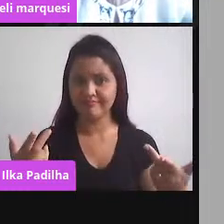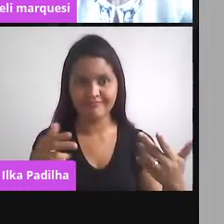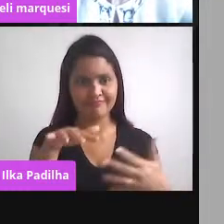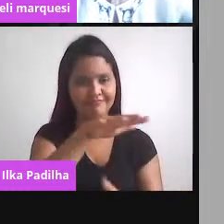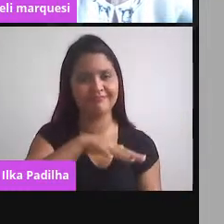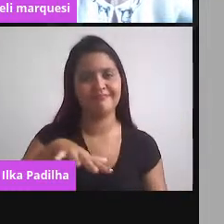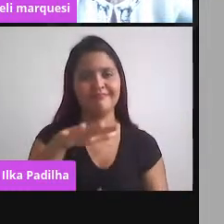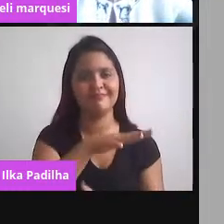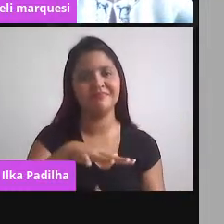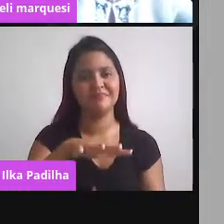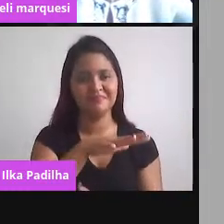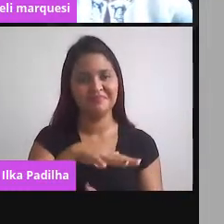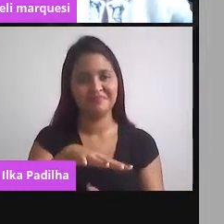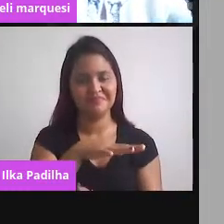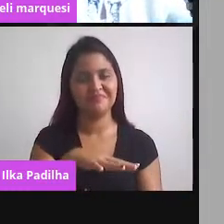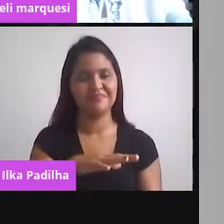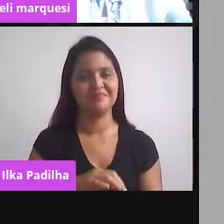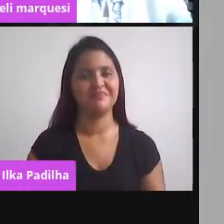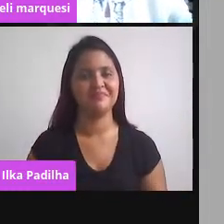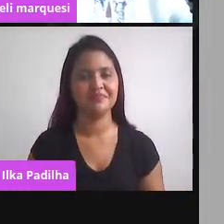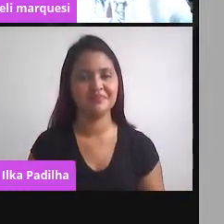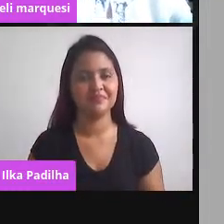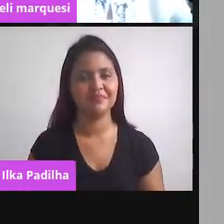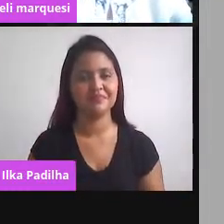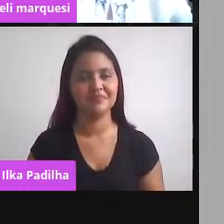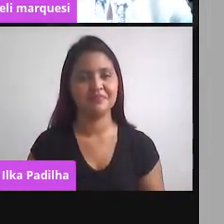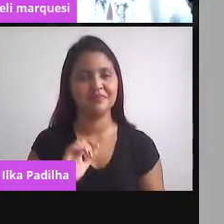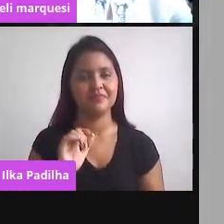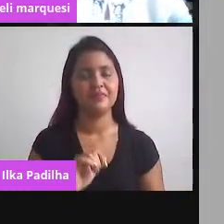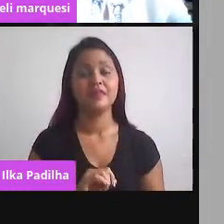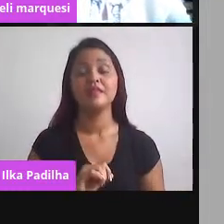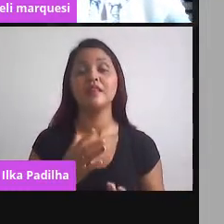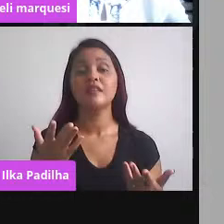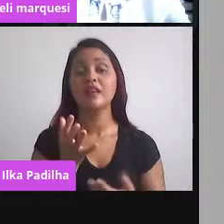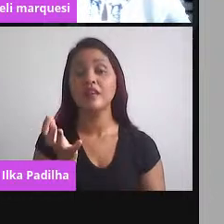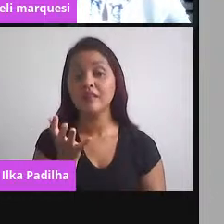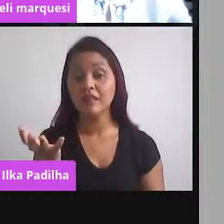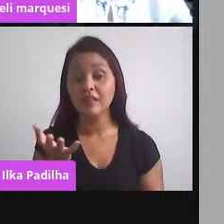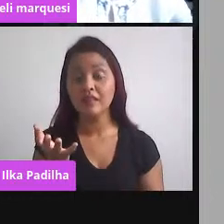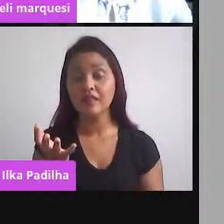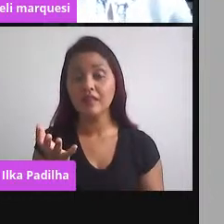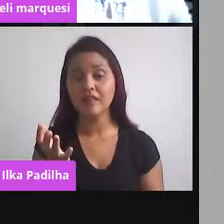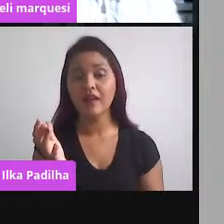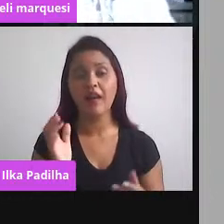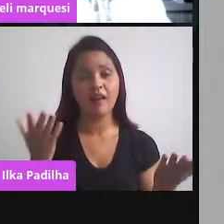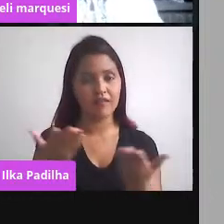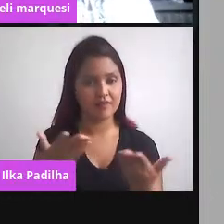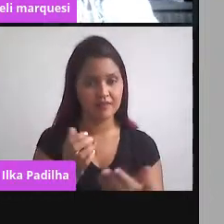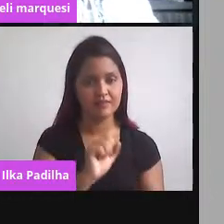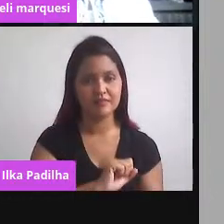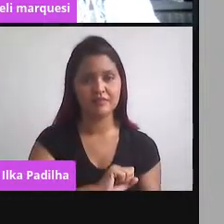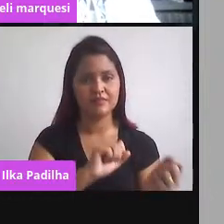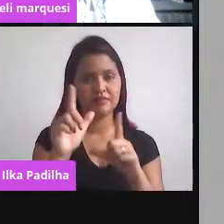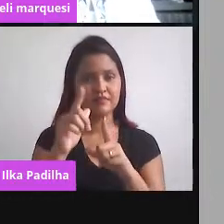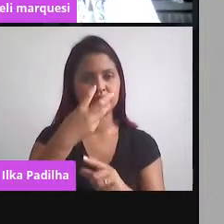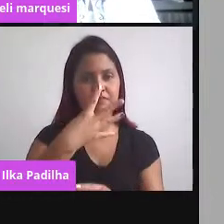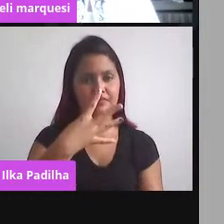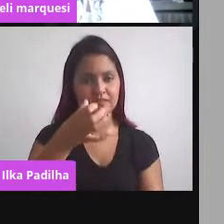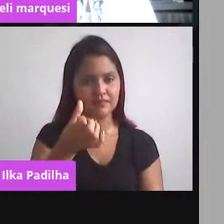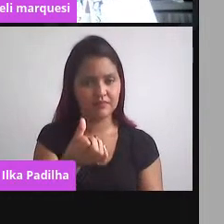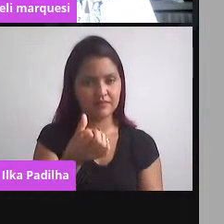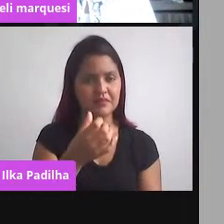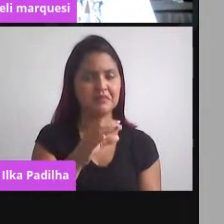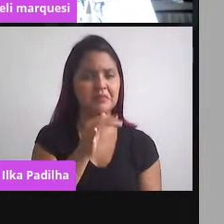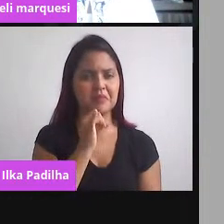presente em diferentes domínios. Depois eu pego no slide 46 alguns exemplos para aqueles que trabalham